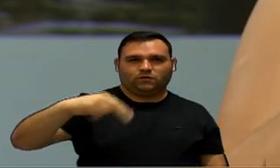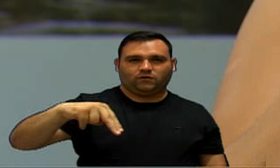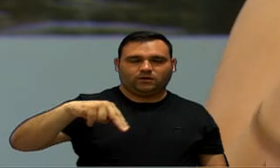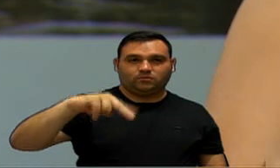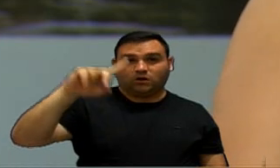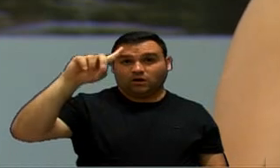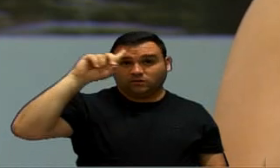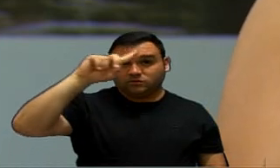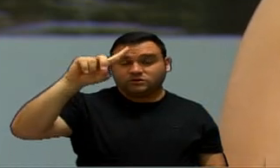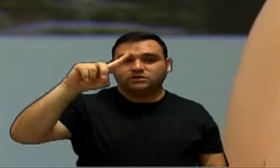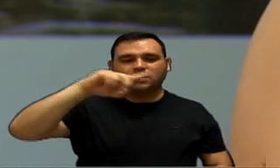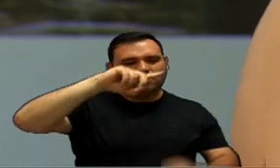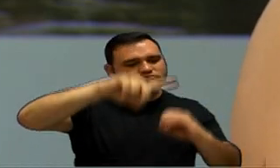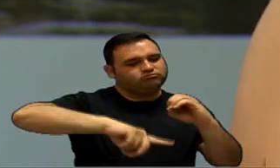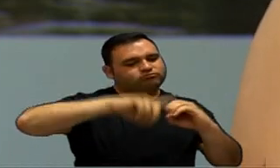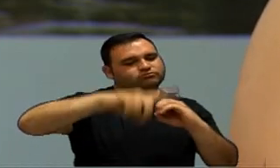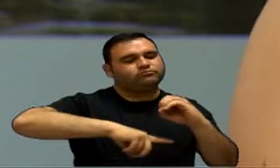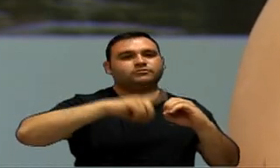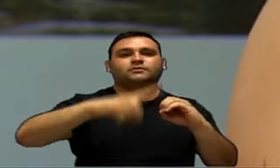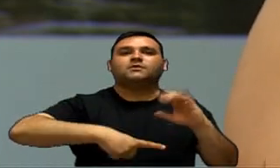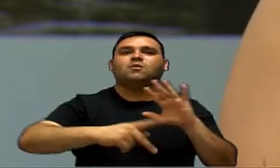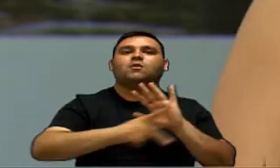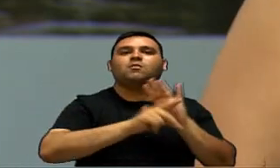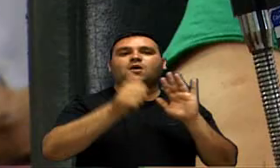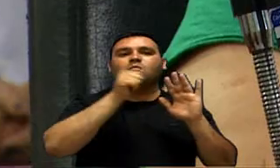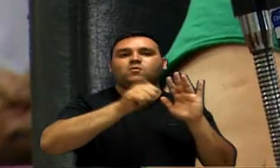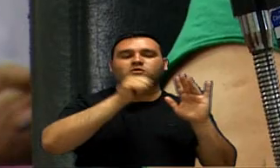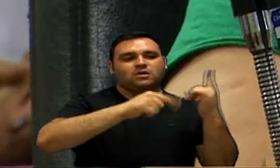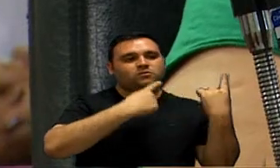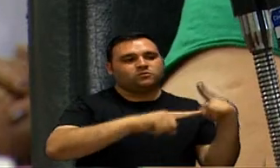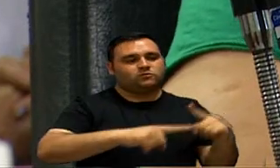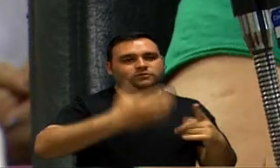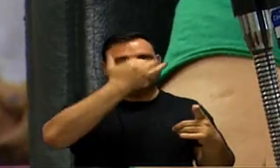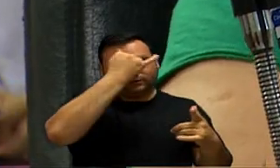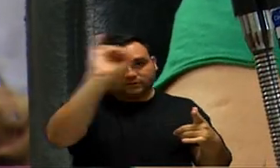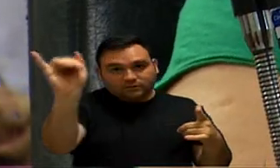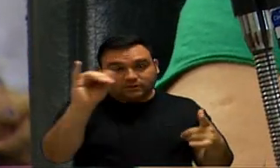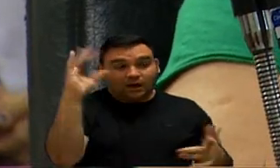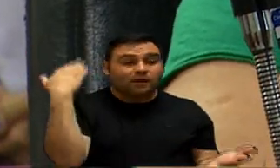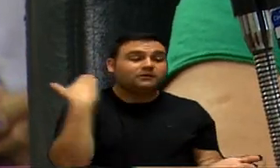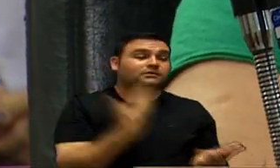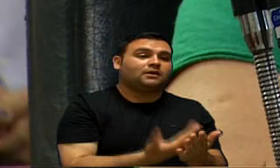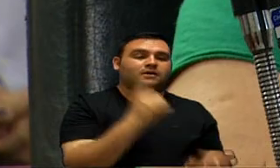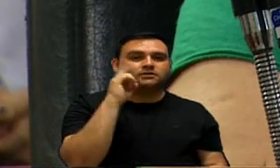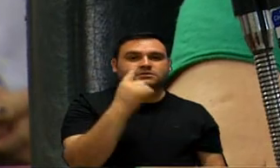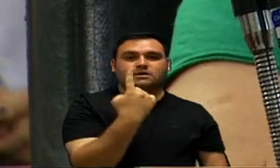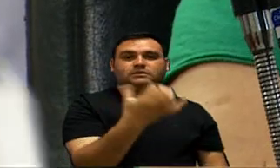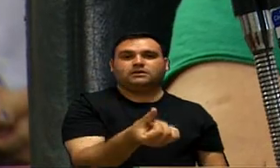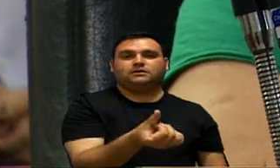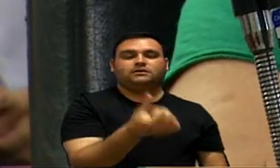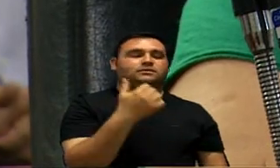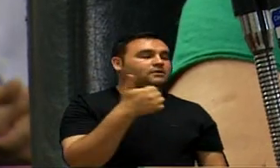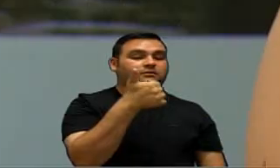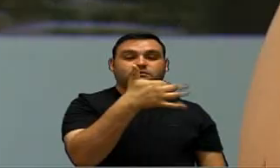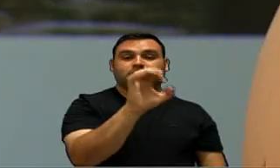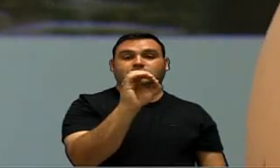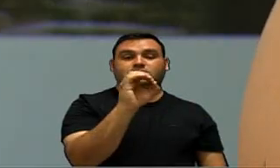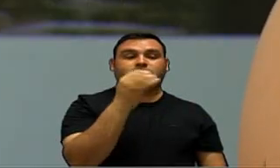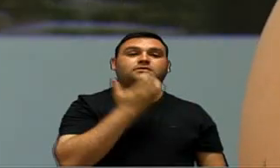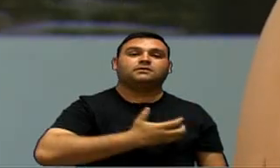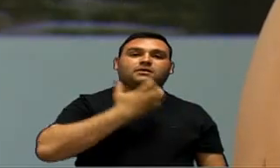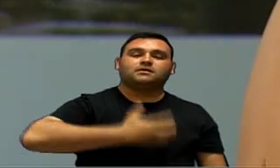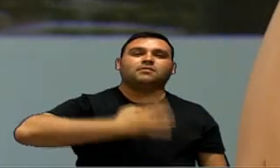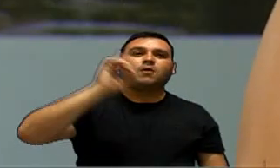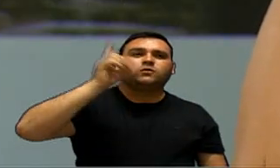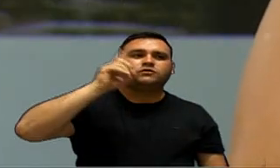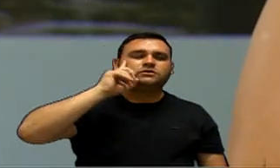o Dia Internacional, né, da Violência contra a Mulher, e vai até o dia 10, agora, de dezembro, o dia que nós comemoramos, o